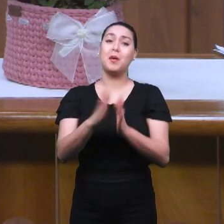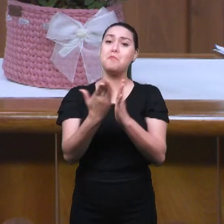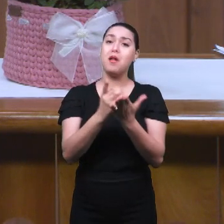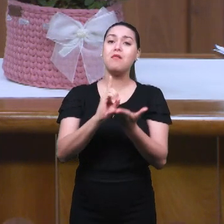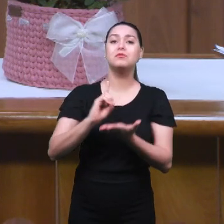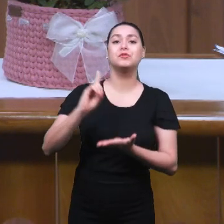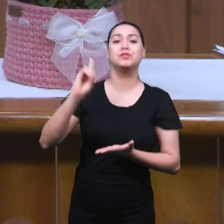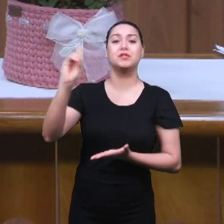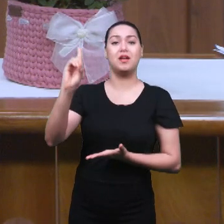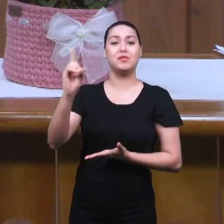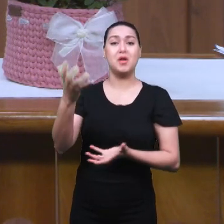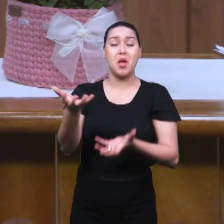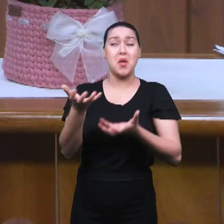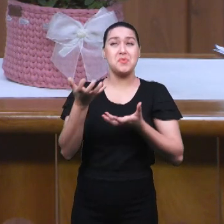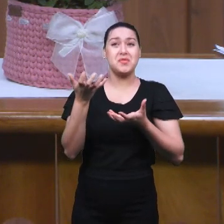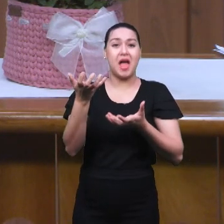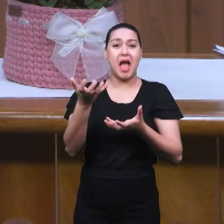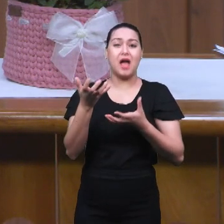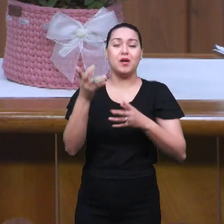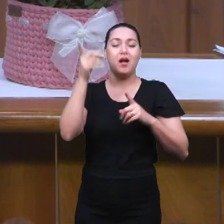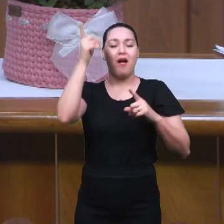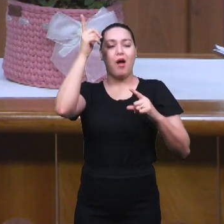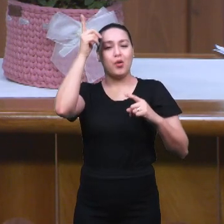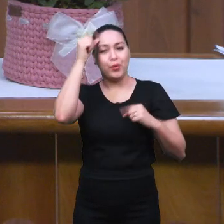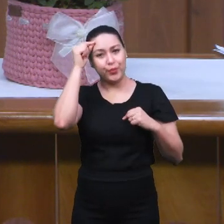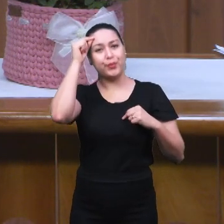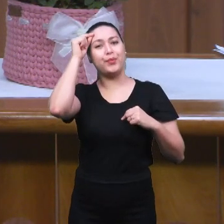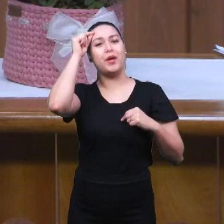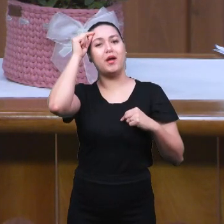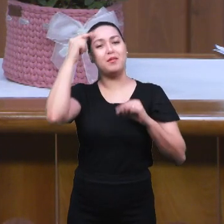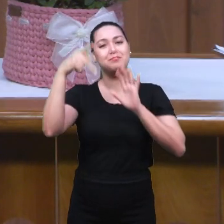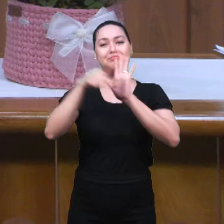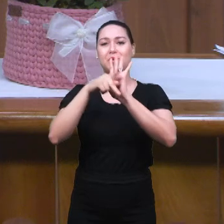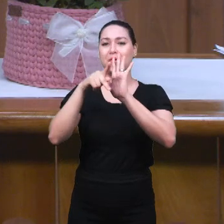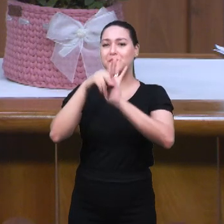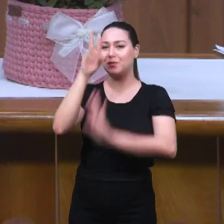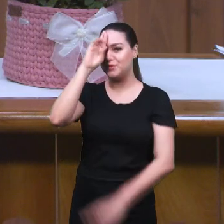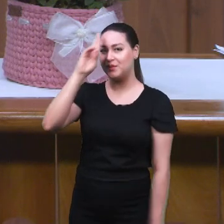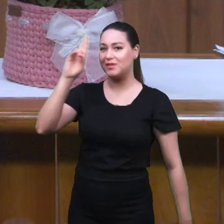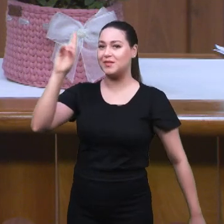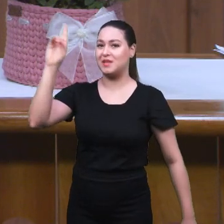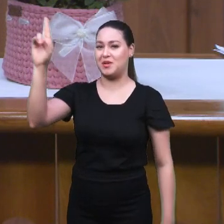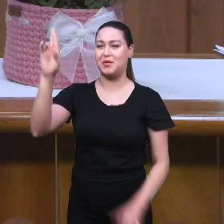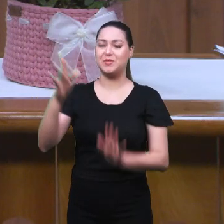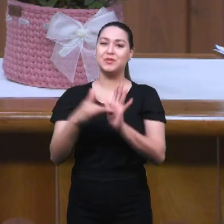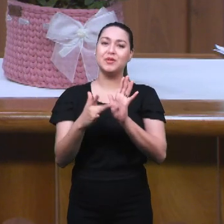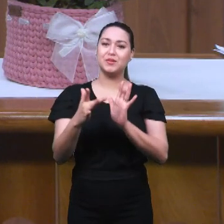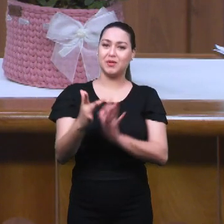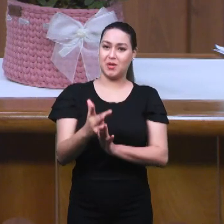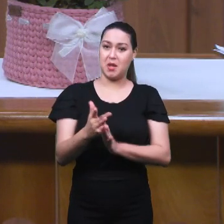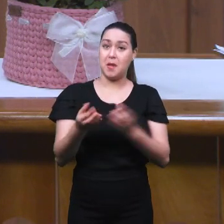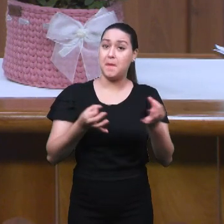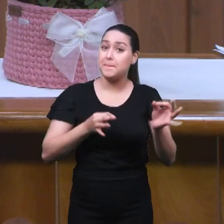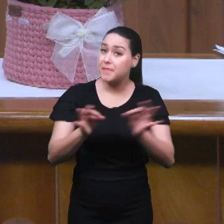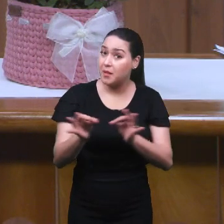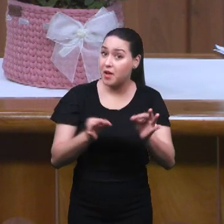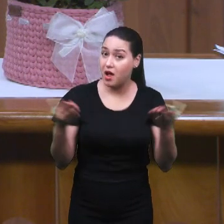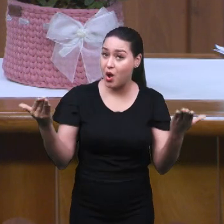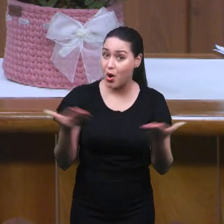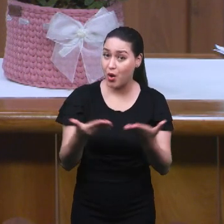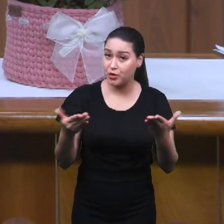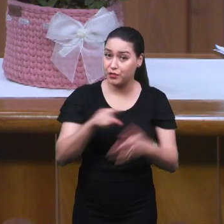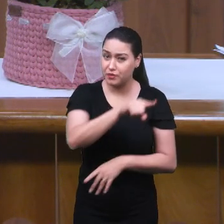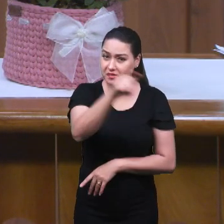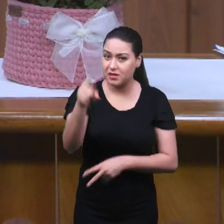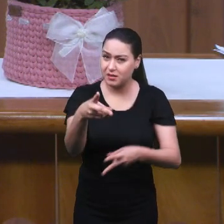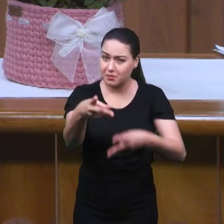Eu quero sombra, eu quero descanso. Descanse no Senhor. Vai logo se preparando hoje. Quem está me ouvindo aqui,